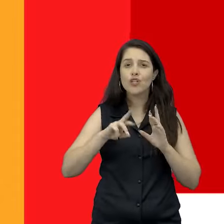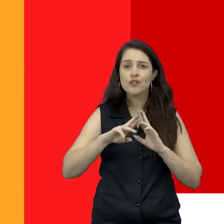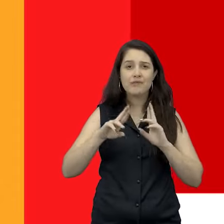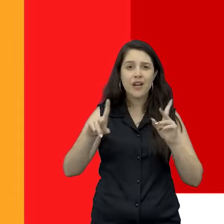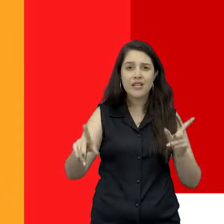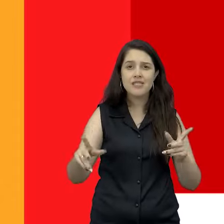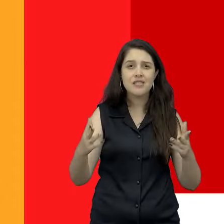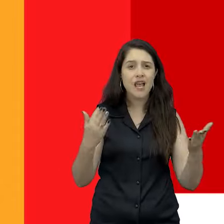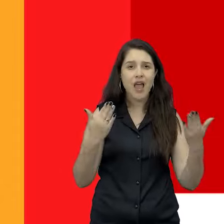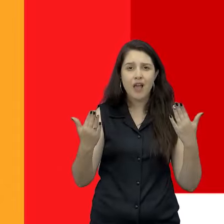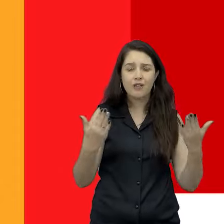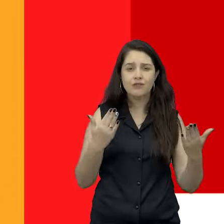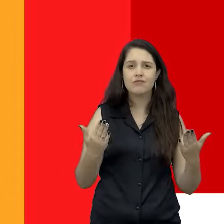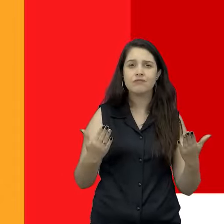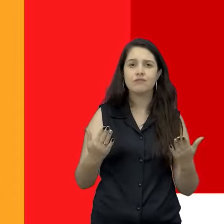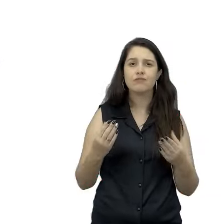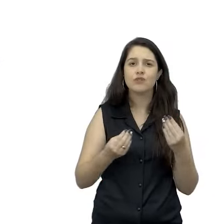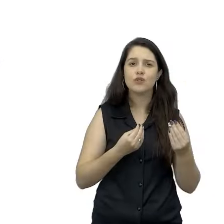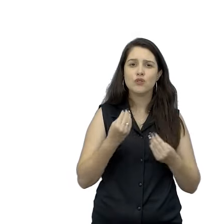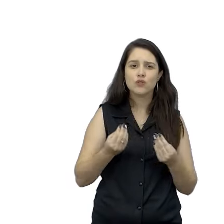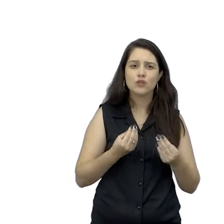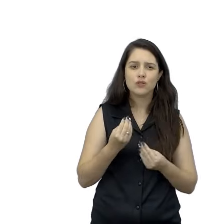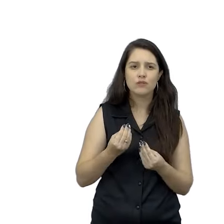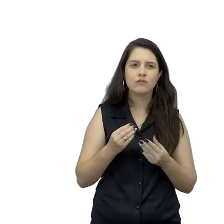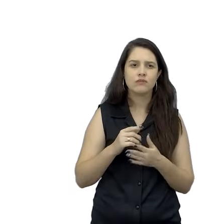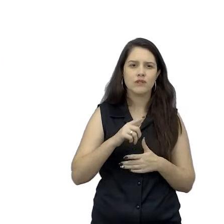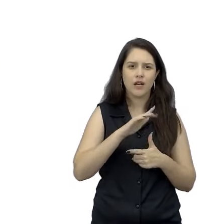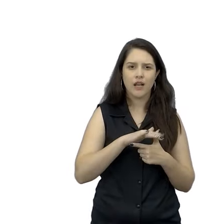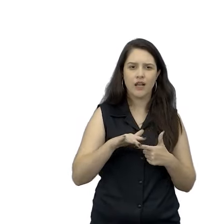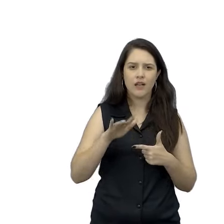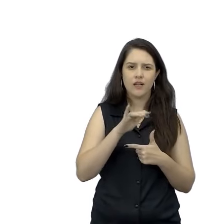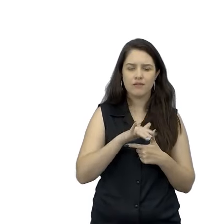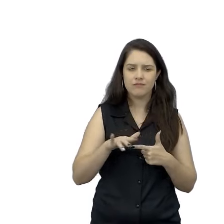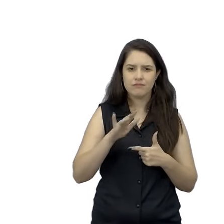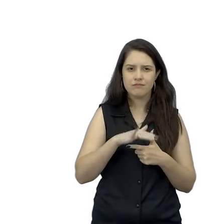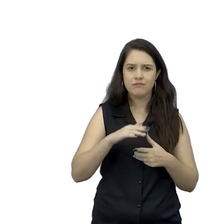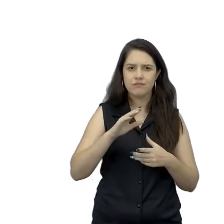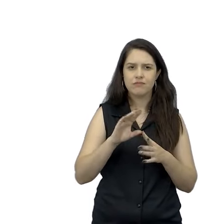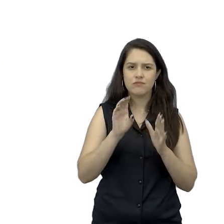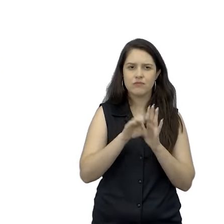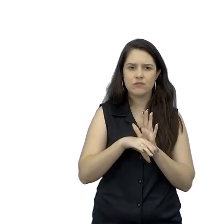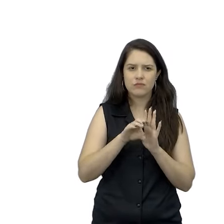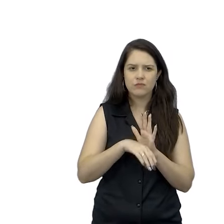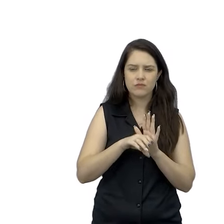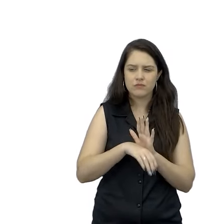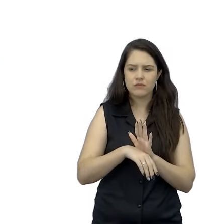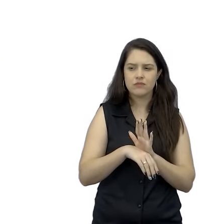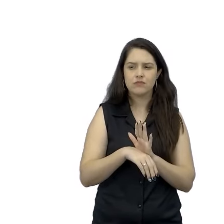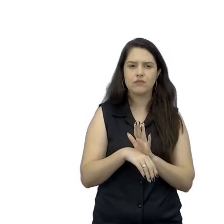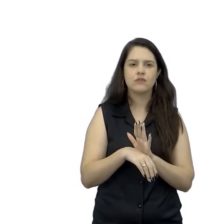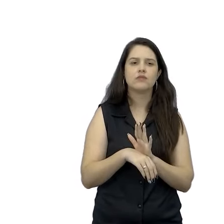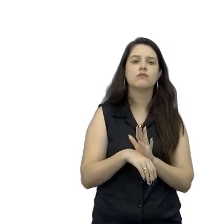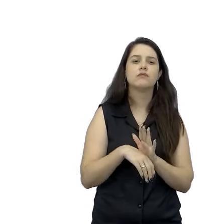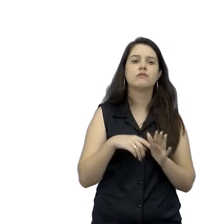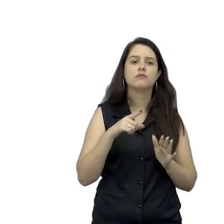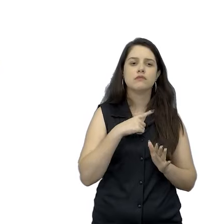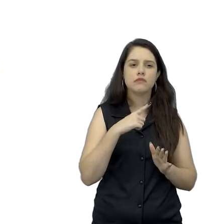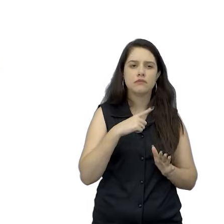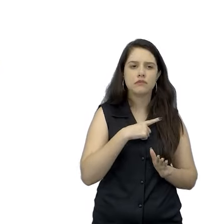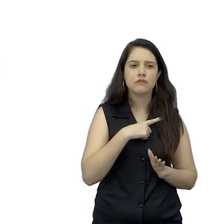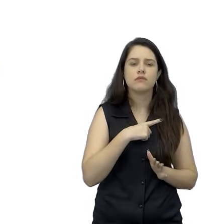diferenciado. Então, aqui eu vos apresento 2 autores, né? 2 autoras, né? Vamos pensar assim, que é a Angela